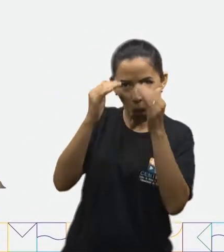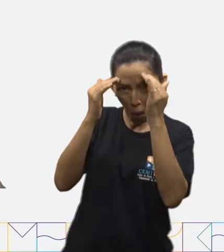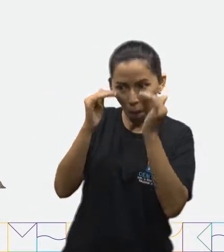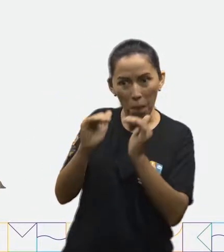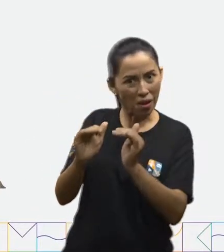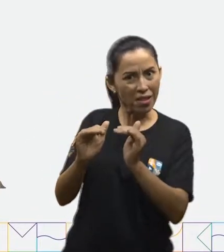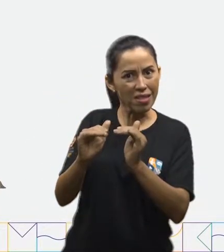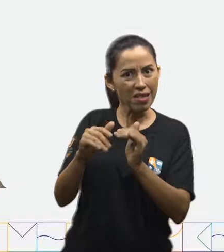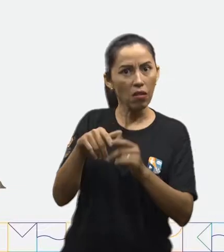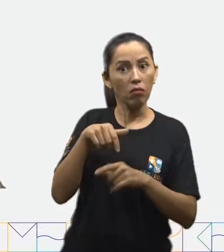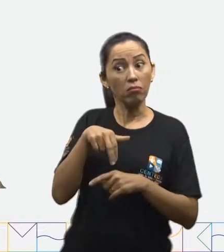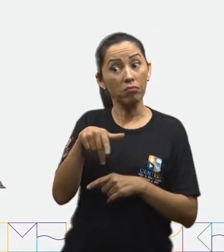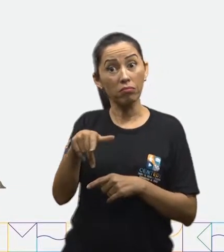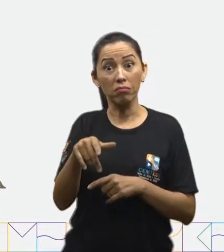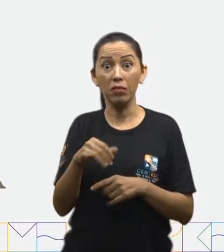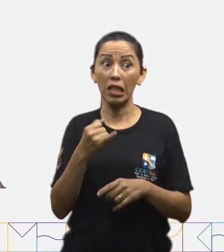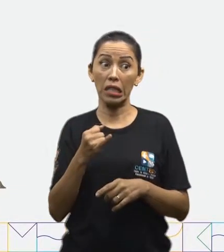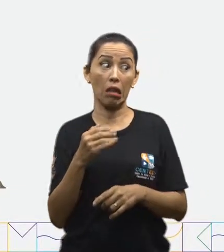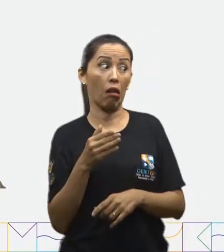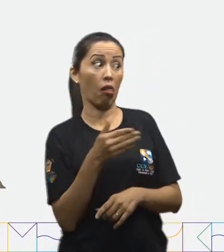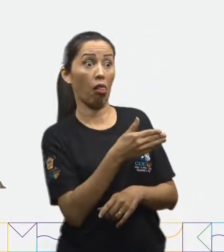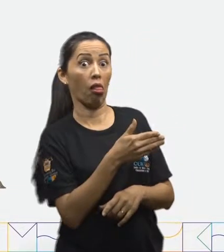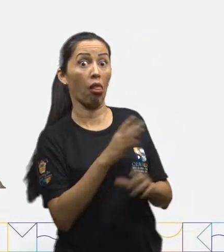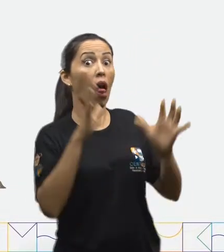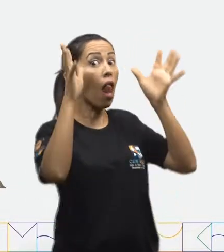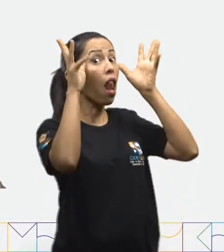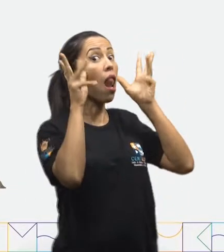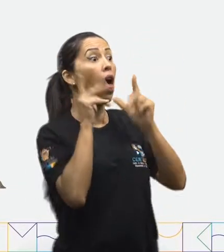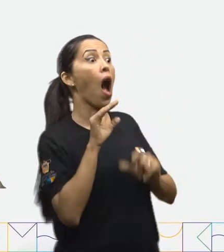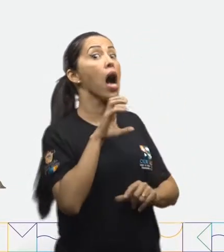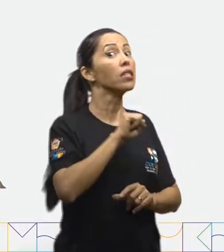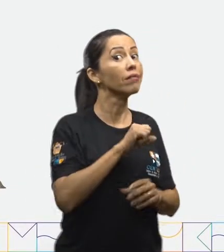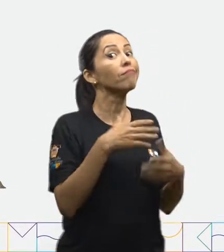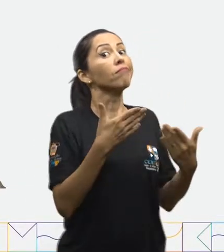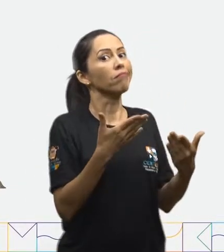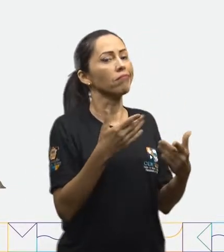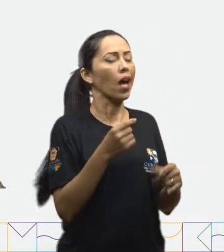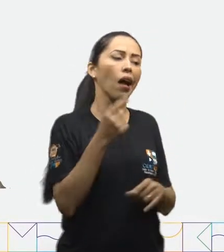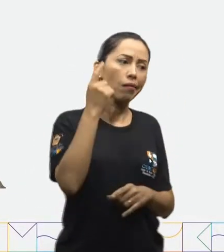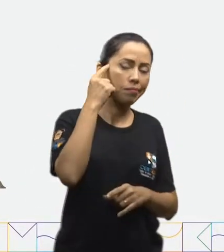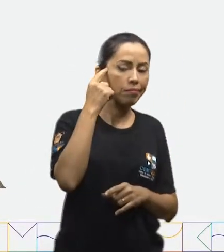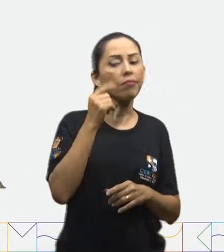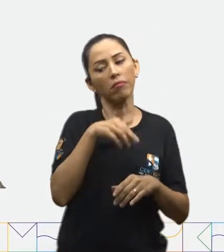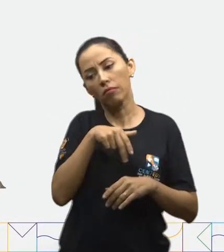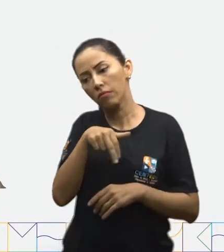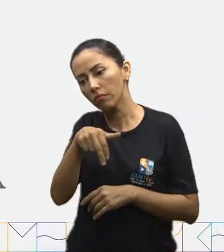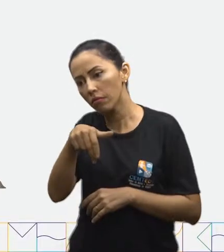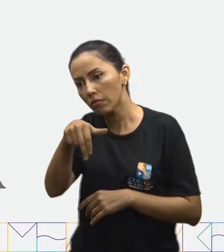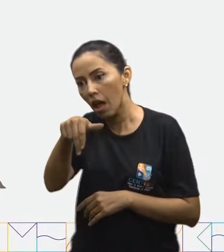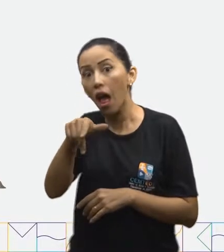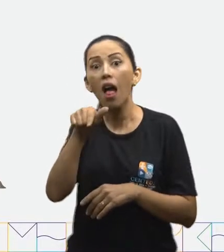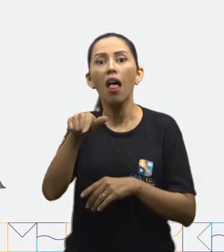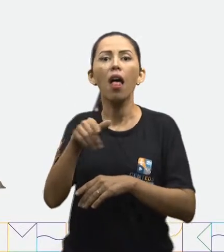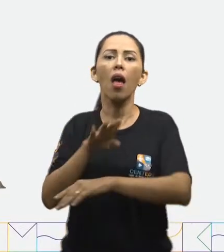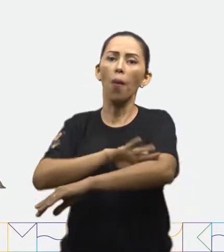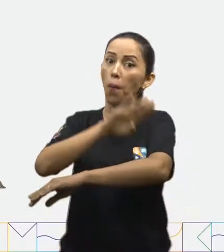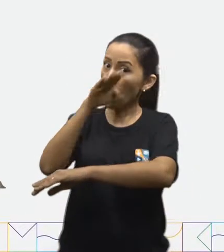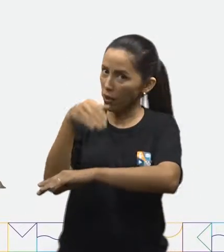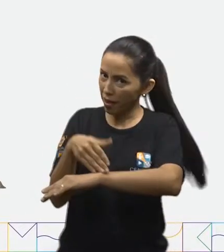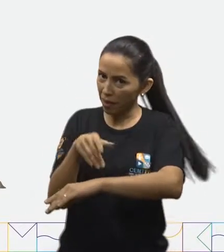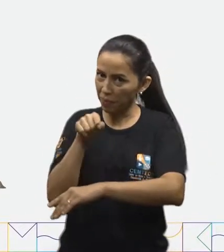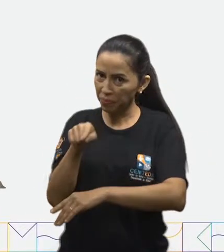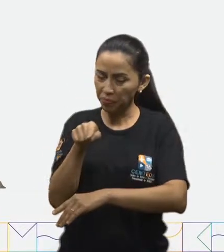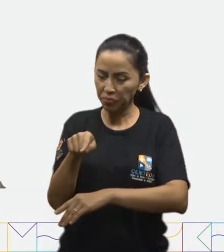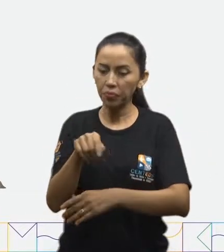Se ele seguisse, tinha o leão ali que podia pegar ele. Joãozinho foi seguindo ali, então, até chegar à montanha